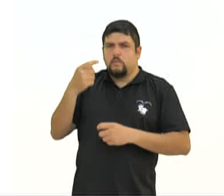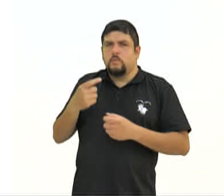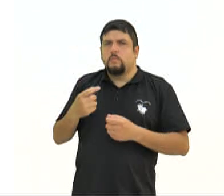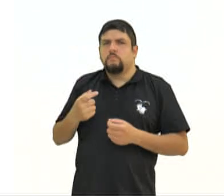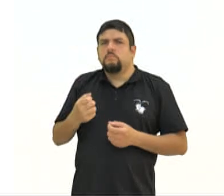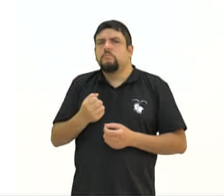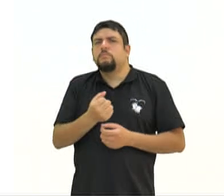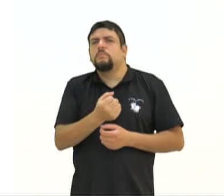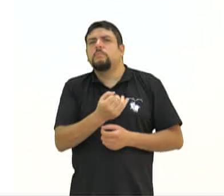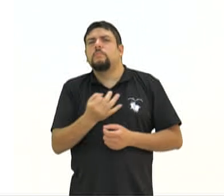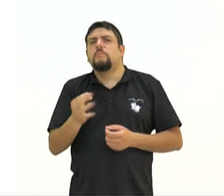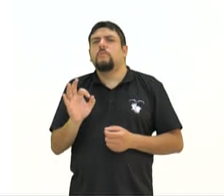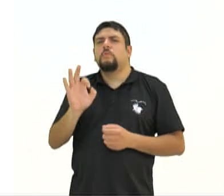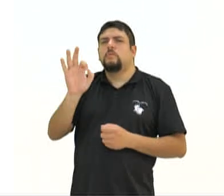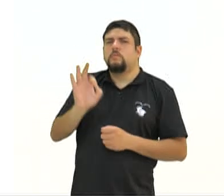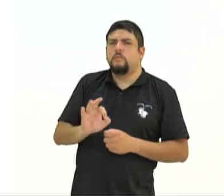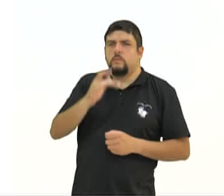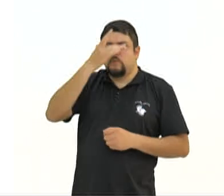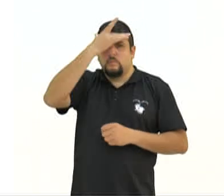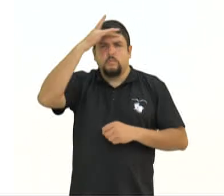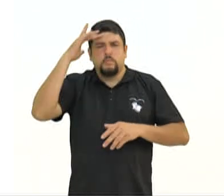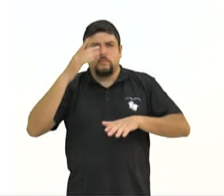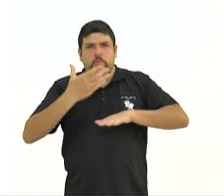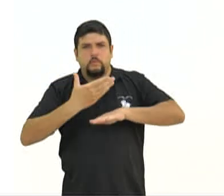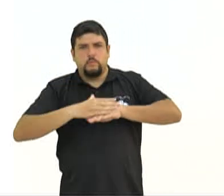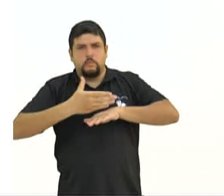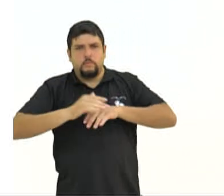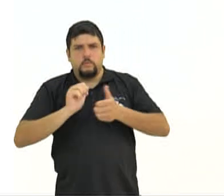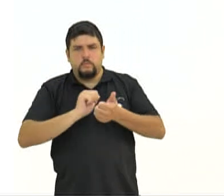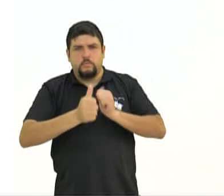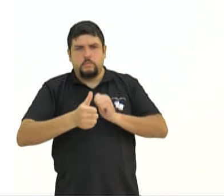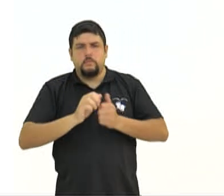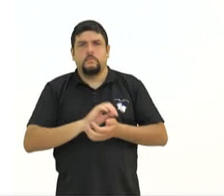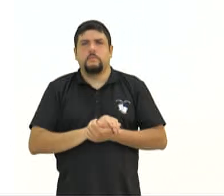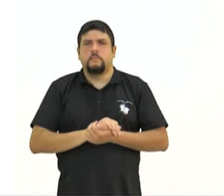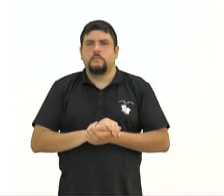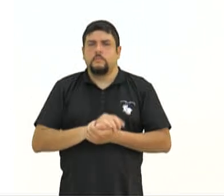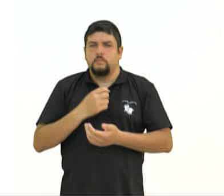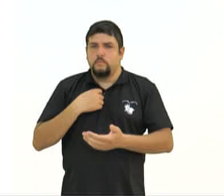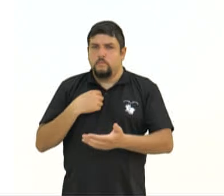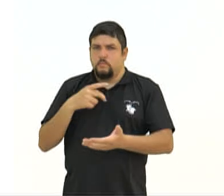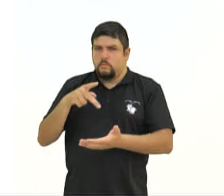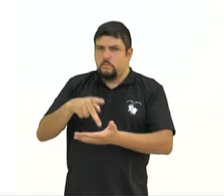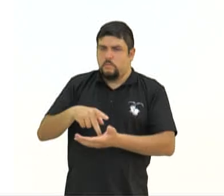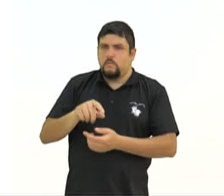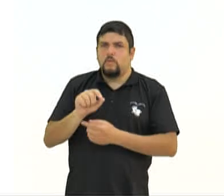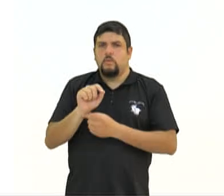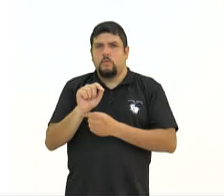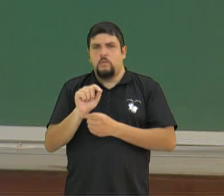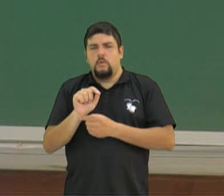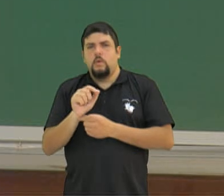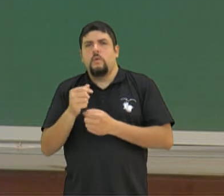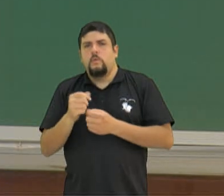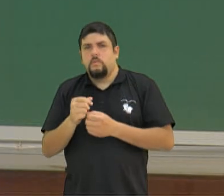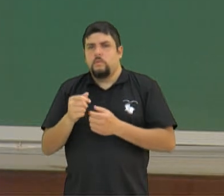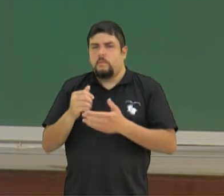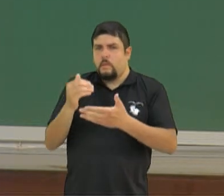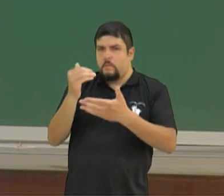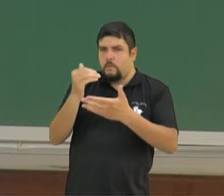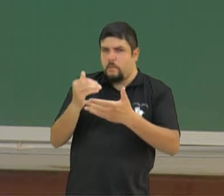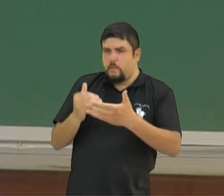de praticantes de esportes que nós temos? Eu verifiquei, baseado em dados do ano passado,